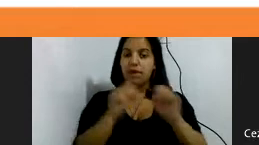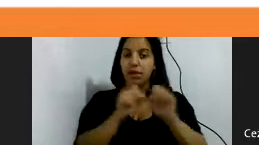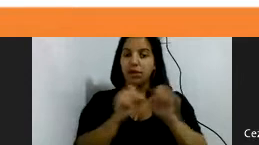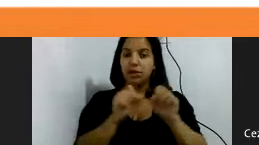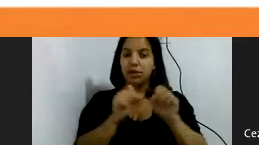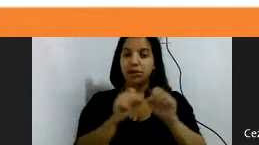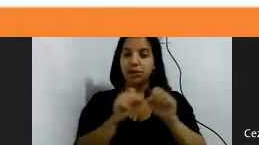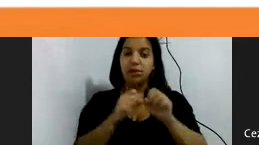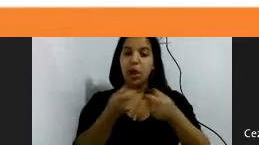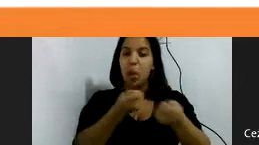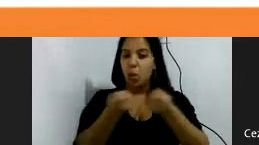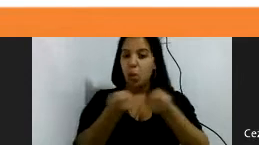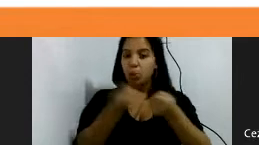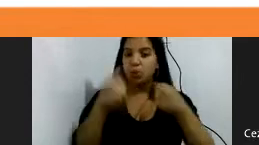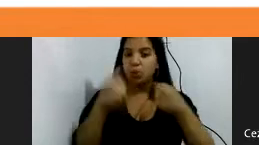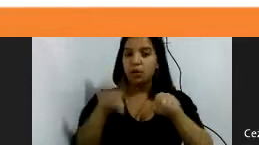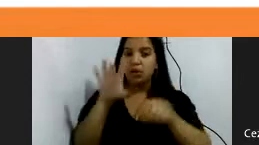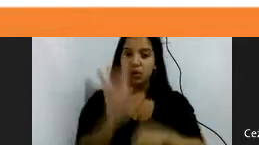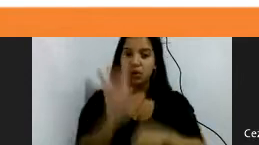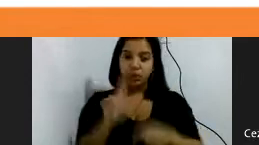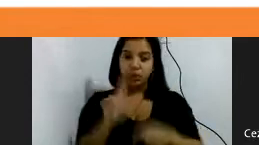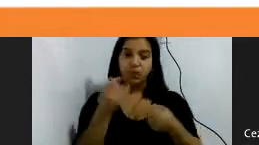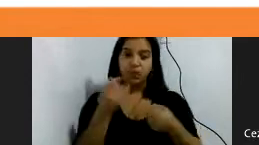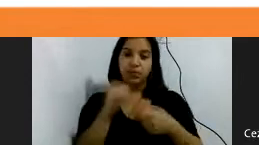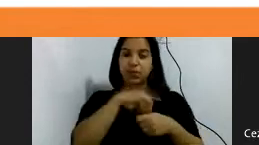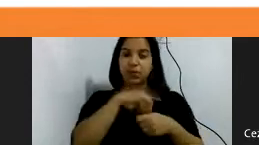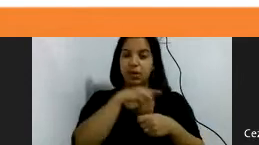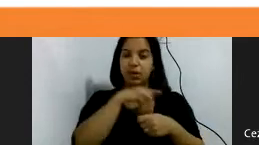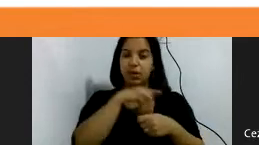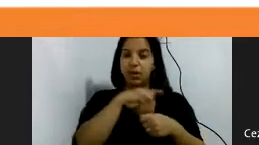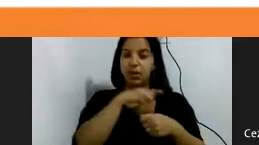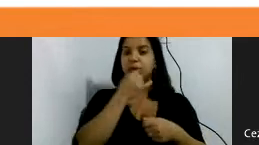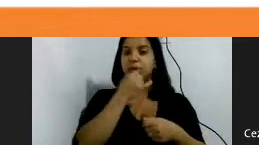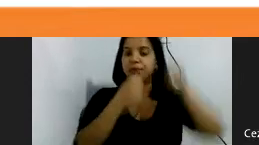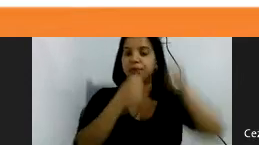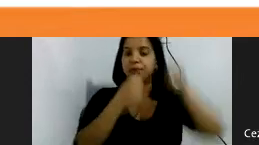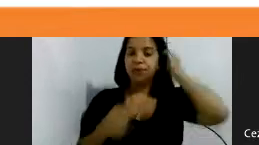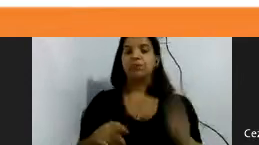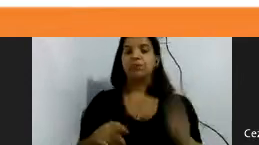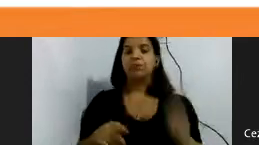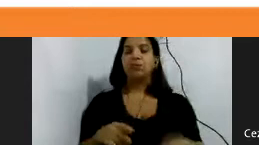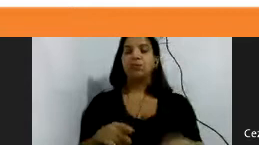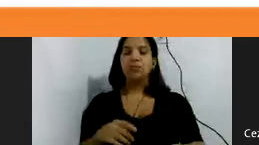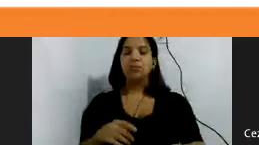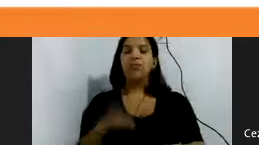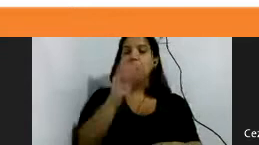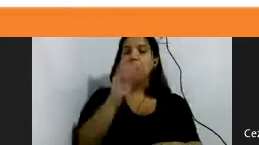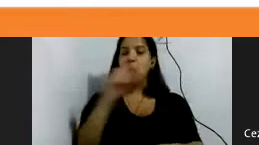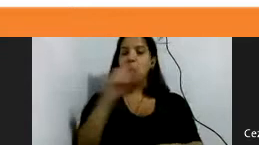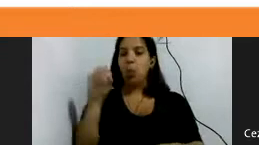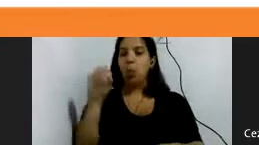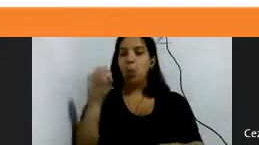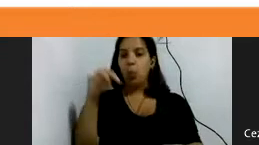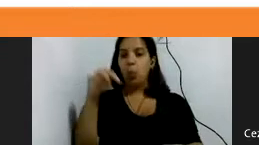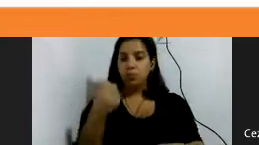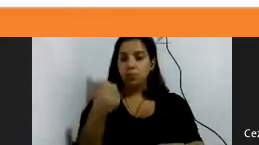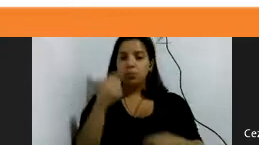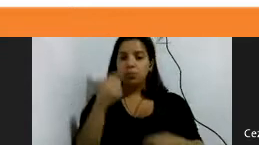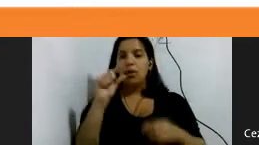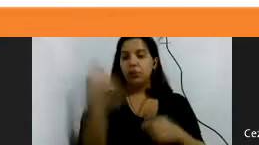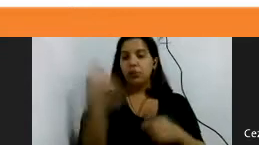o controle do anti-D. Então, se a gente tiver, a gente aplica o soro de Coombs e